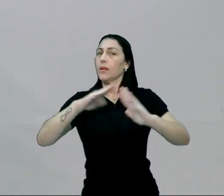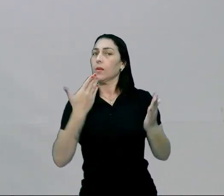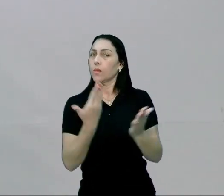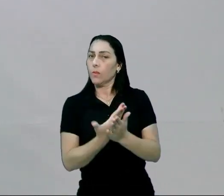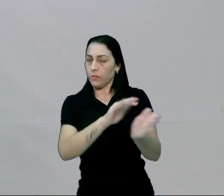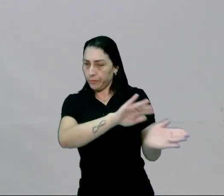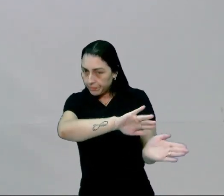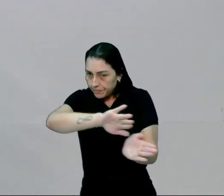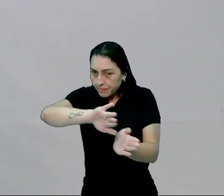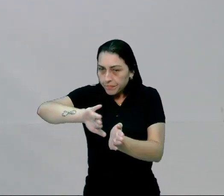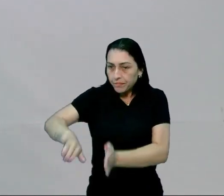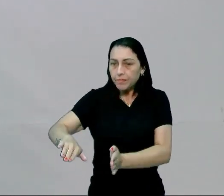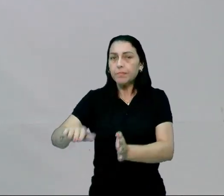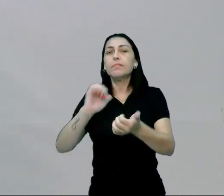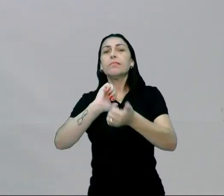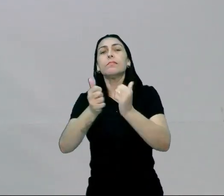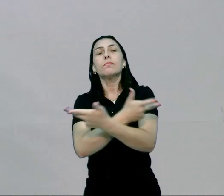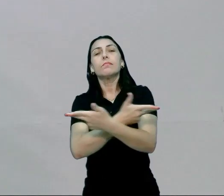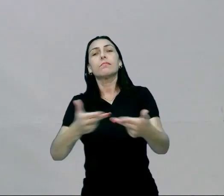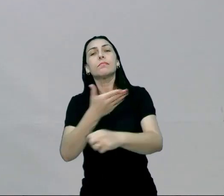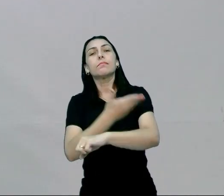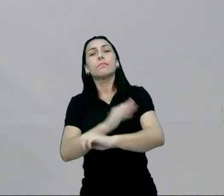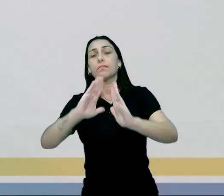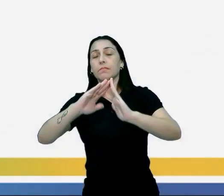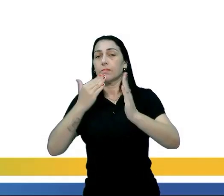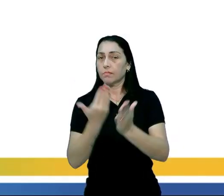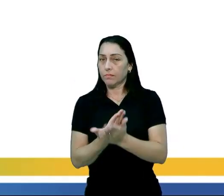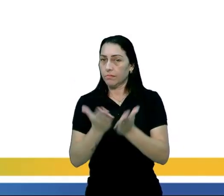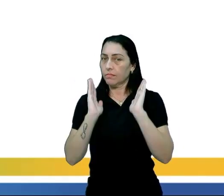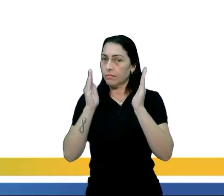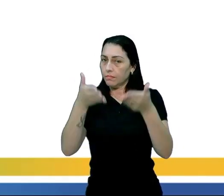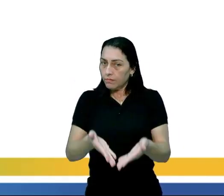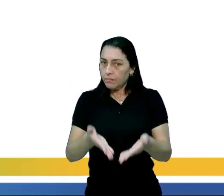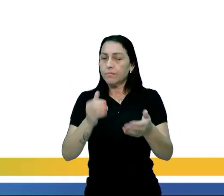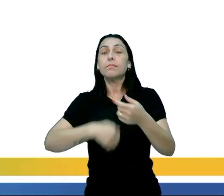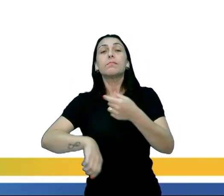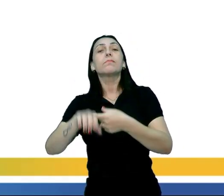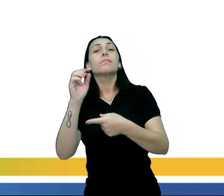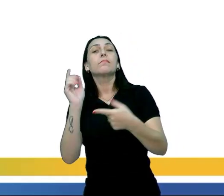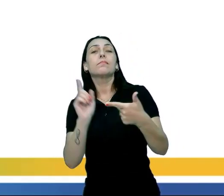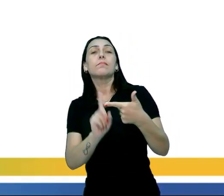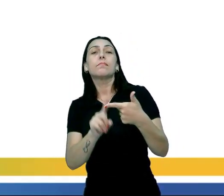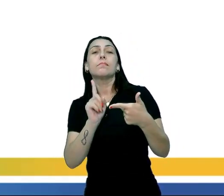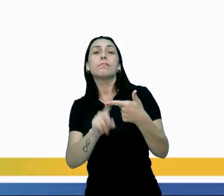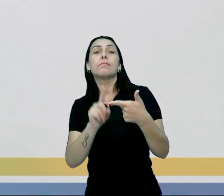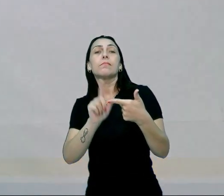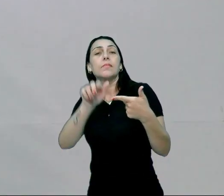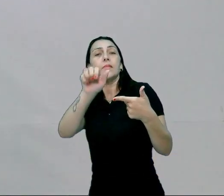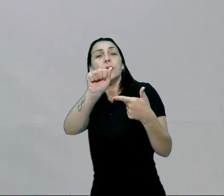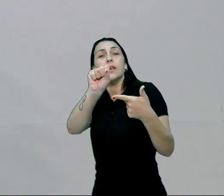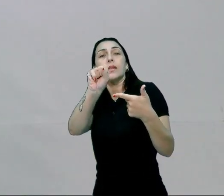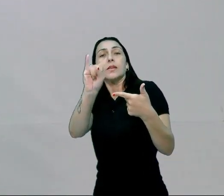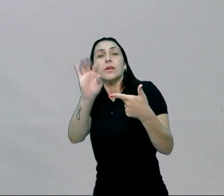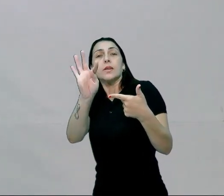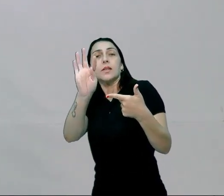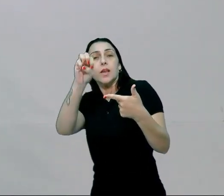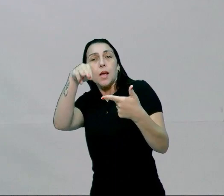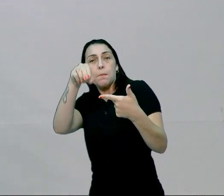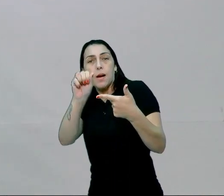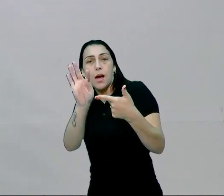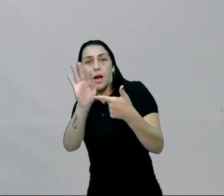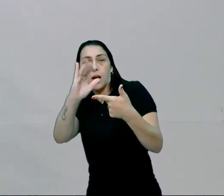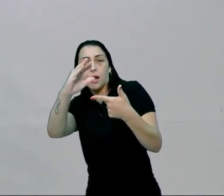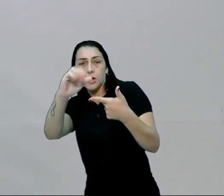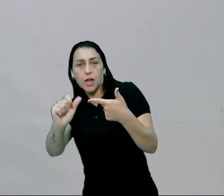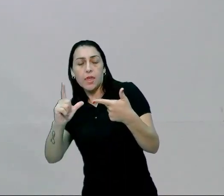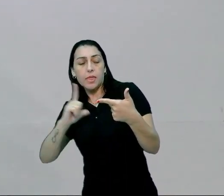Aqui, qual o esporte educacional? Aquele praticado em escola. Vamos ter esse direcionamento. De forma assistemática da educação. Tem